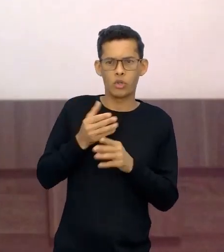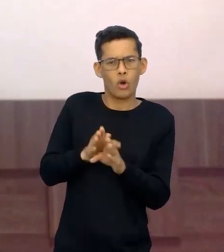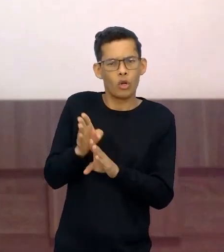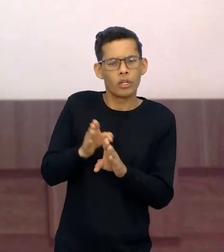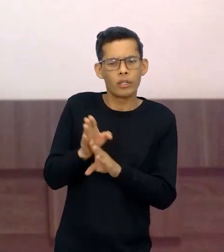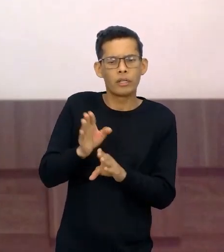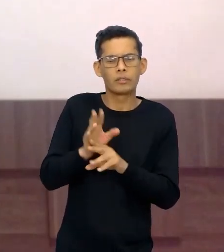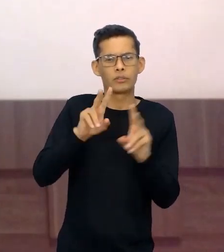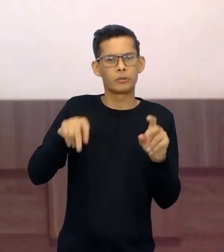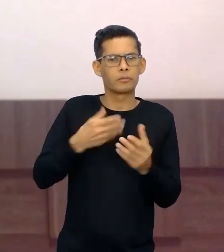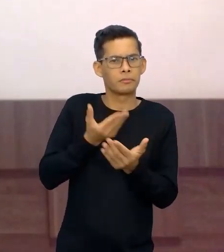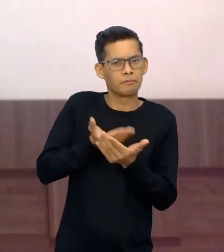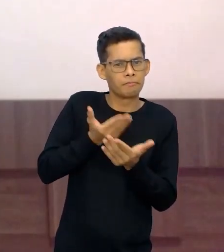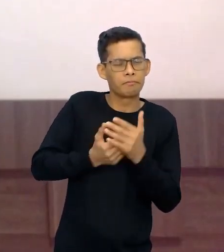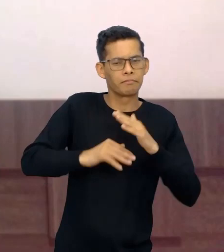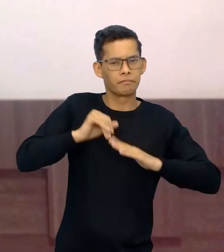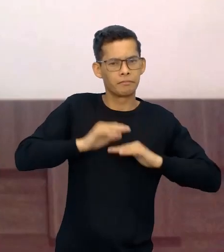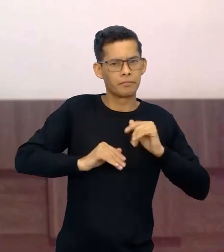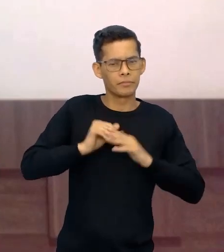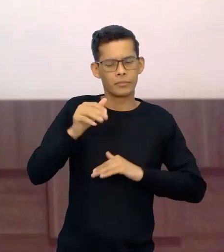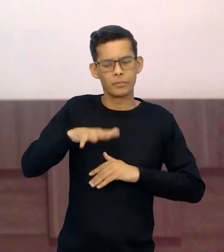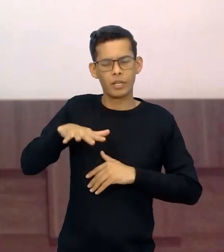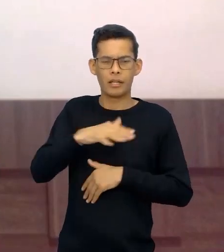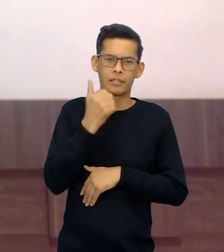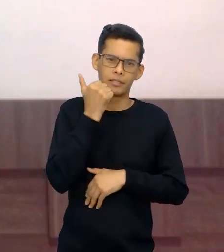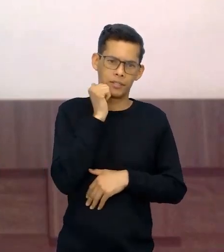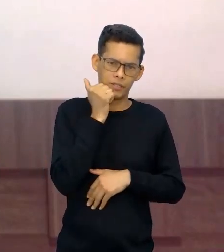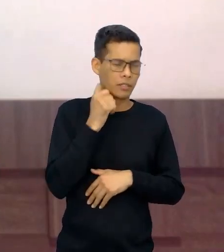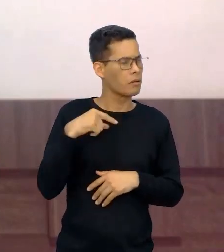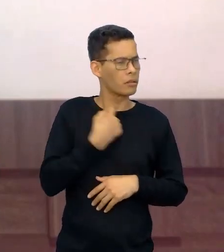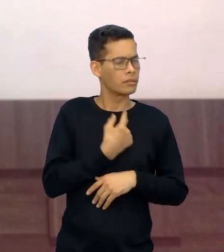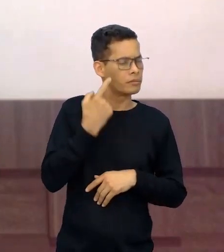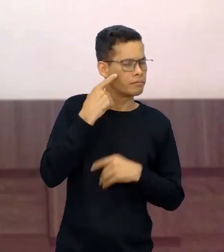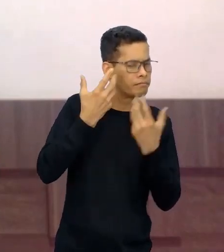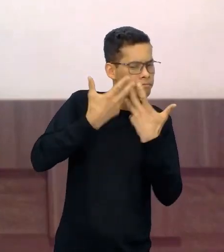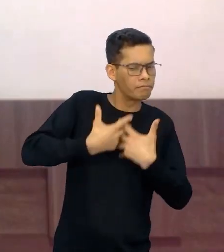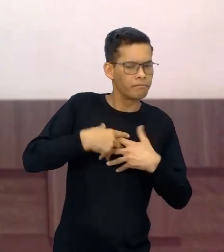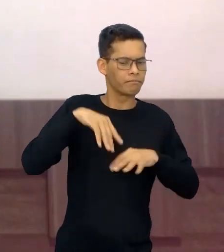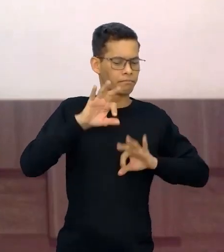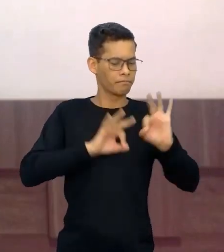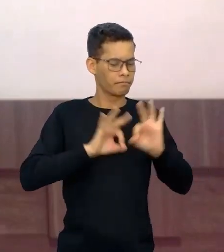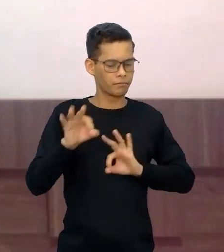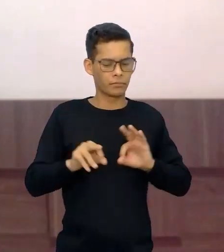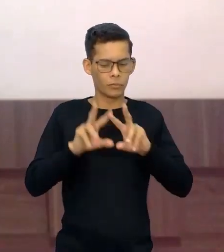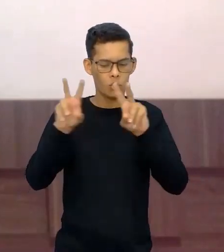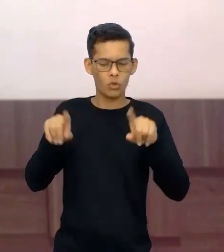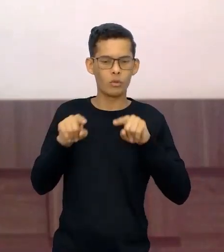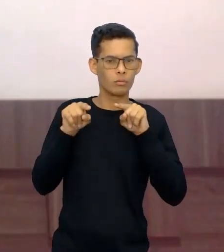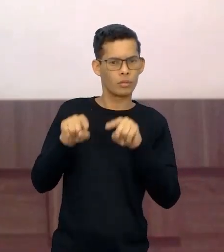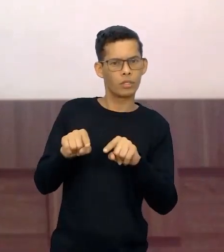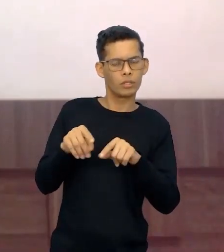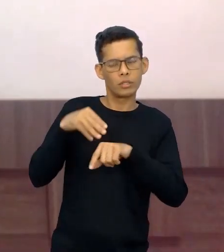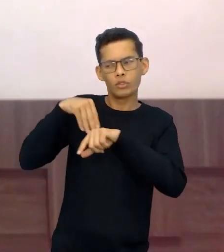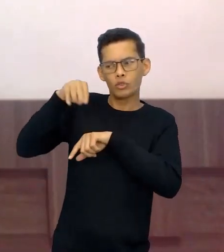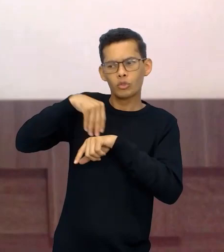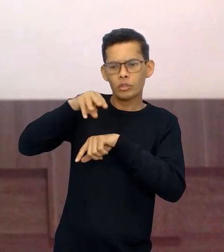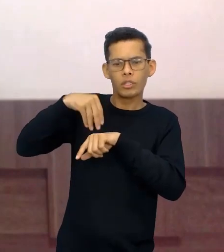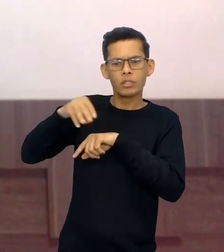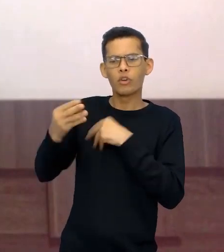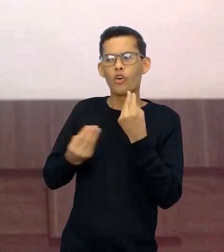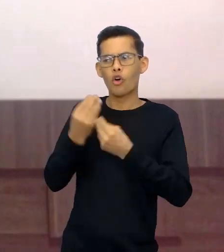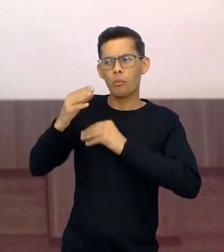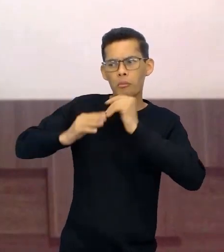isso mesmo, achamos que seria muito importante nos debruçarmos sobre essa pauta, deixando sugestões de